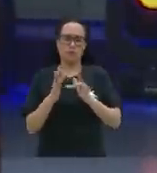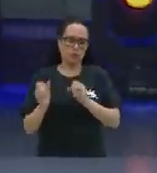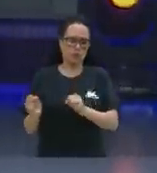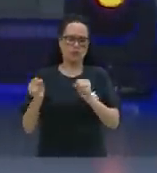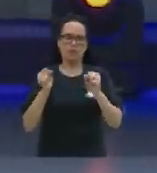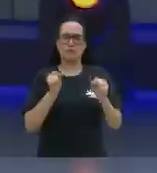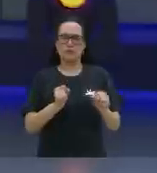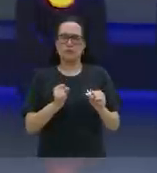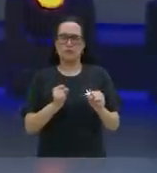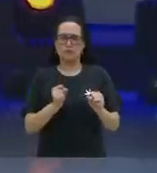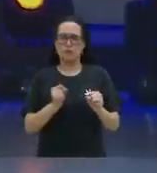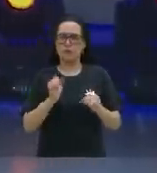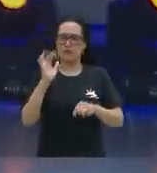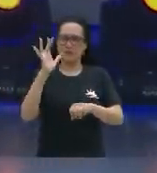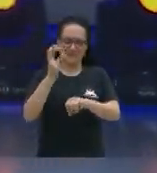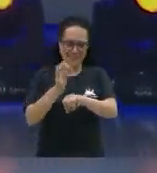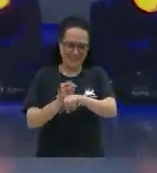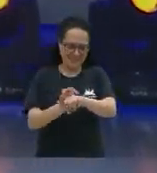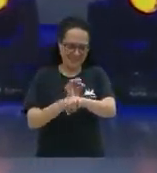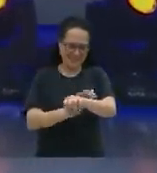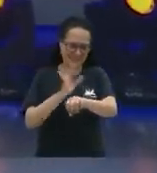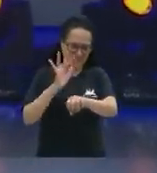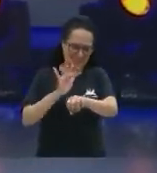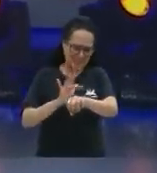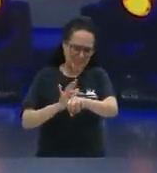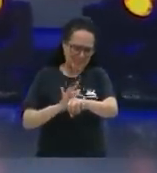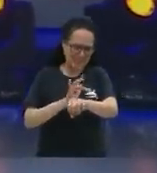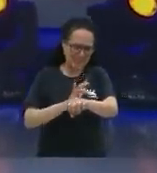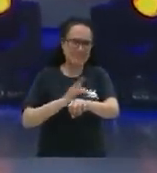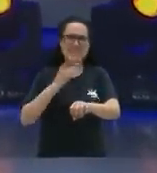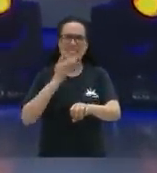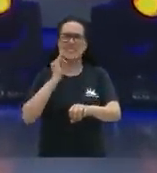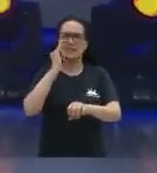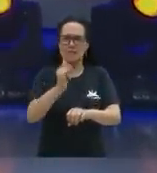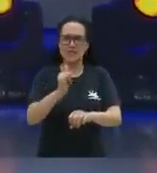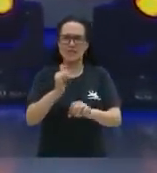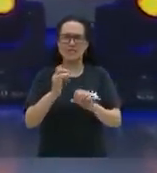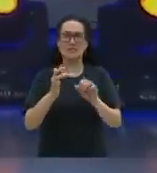mão na tua ferida, onde tem aquela dor, e dizer: eu te amo,